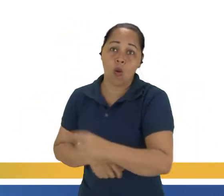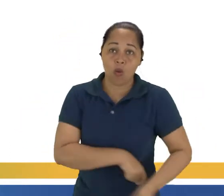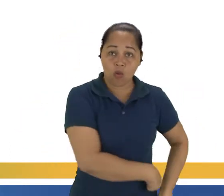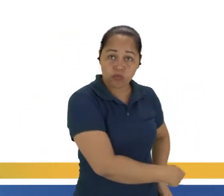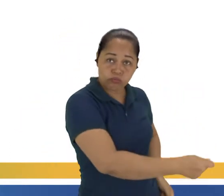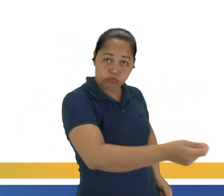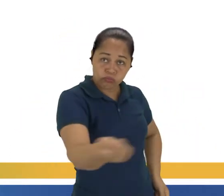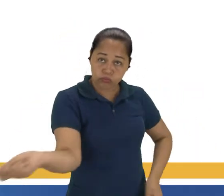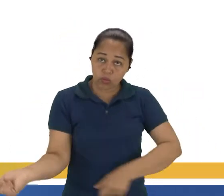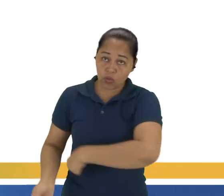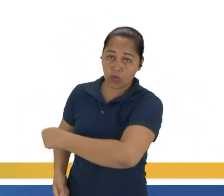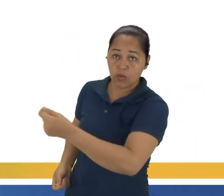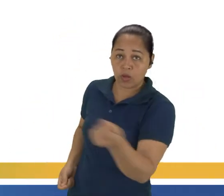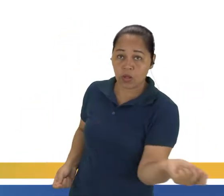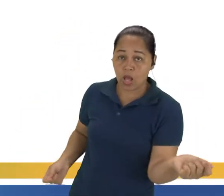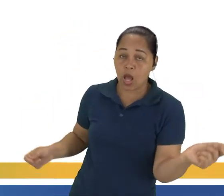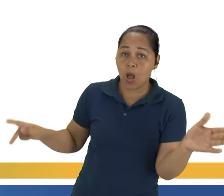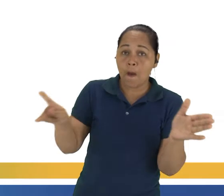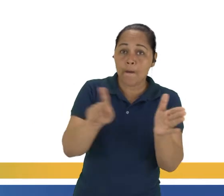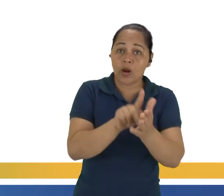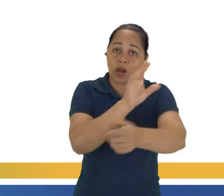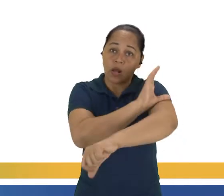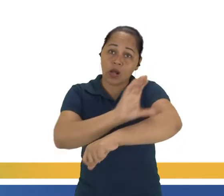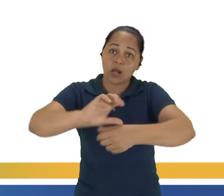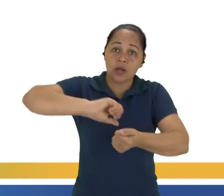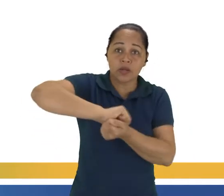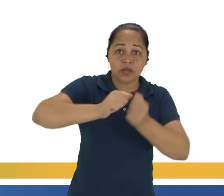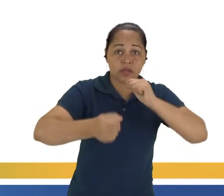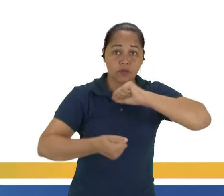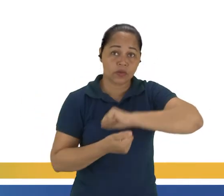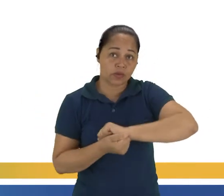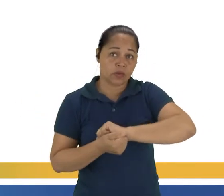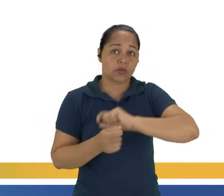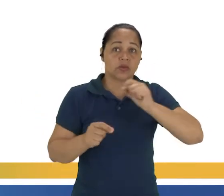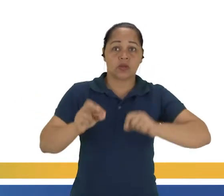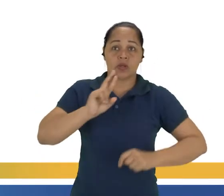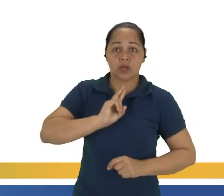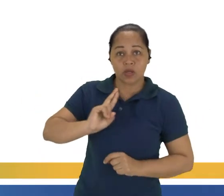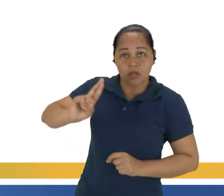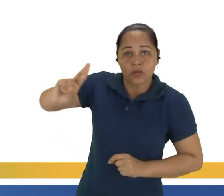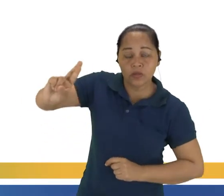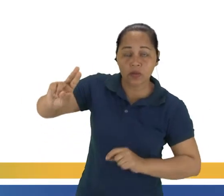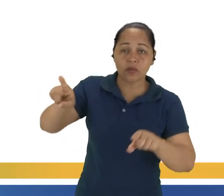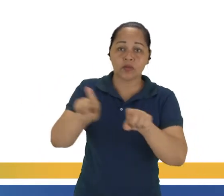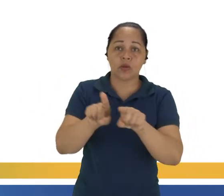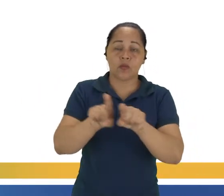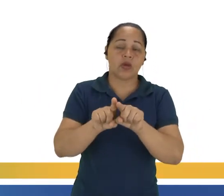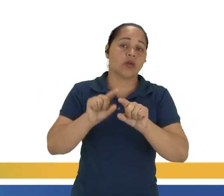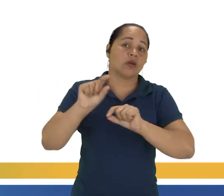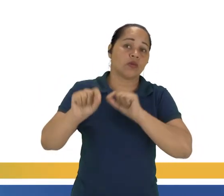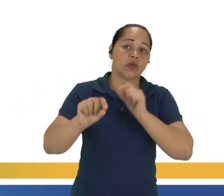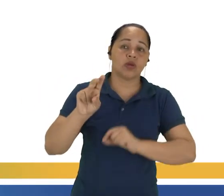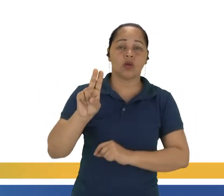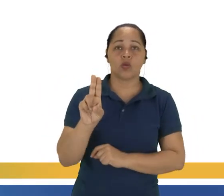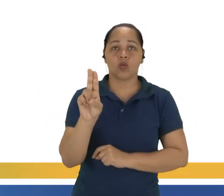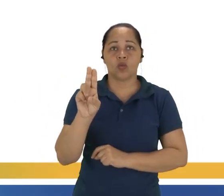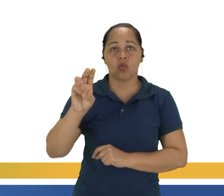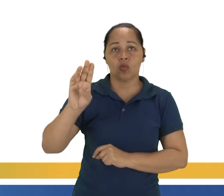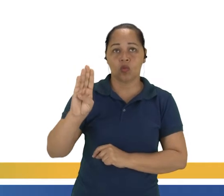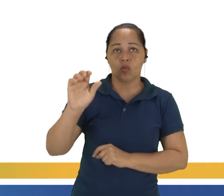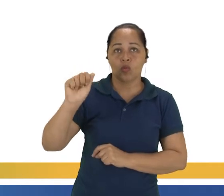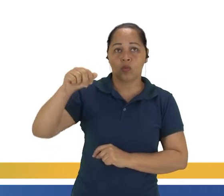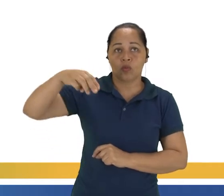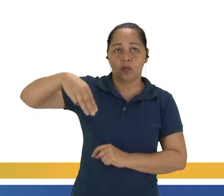sua cultura particular, ou seja, adaptavam ao famoso secretismo religioso. A Umbanda, ela é totalmente brasileira,